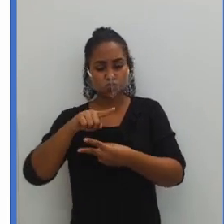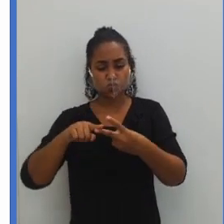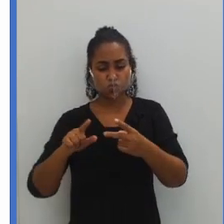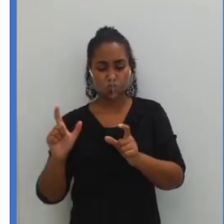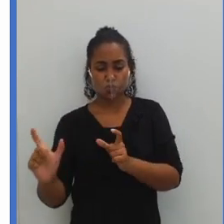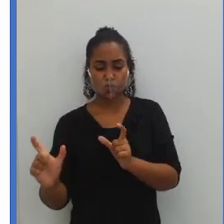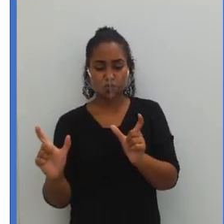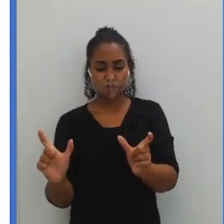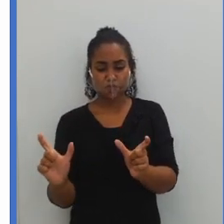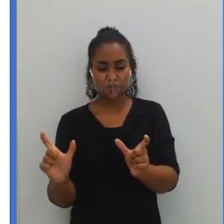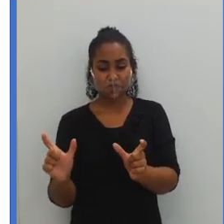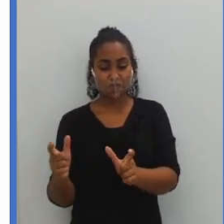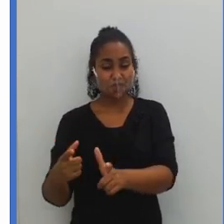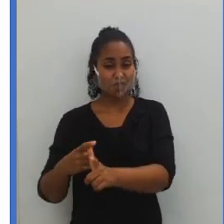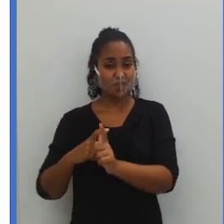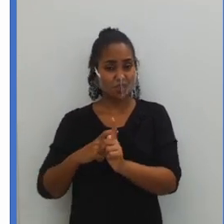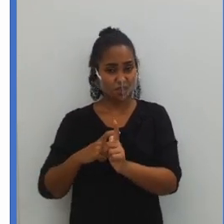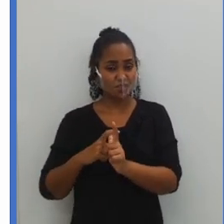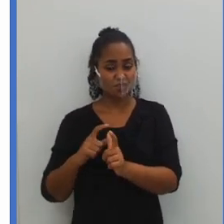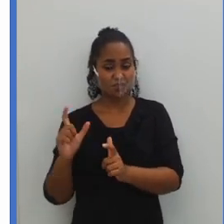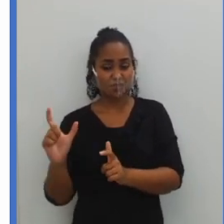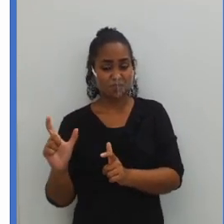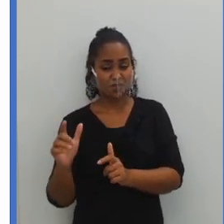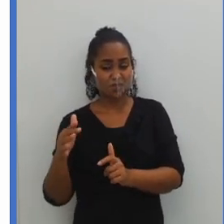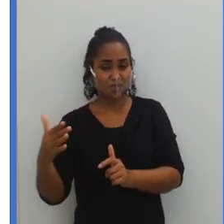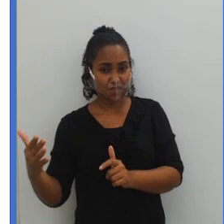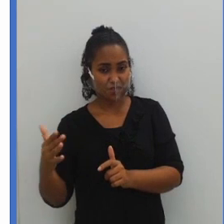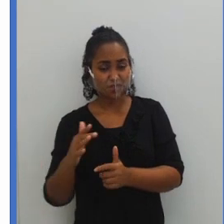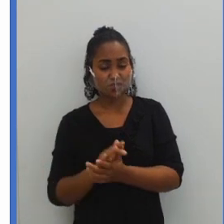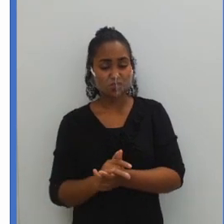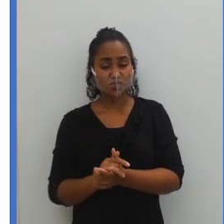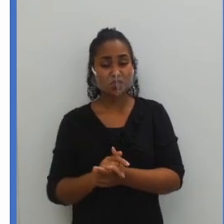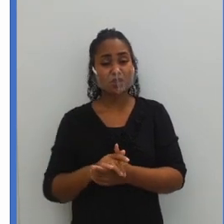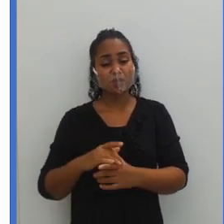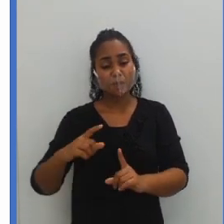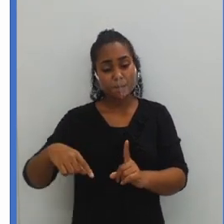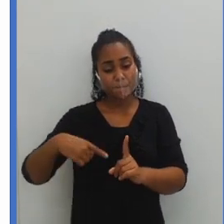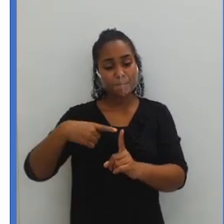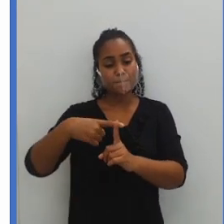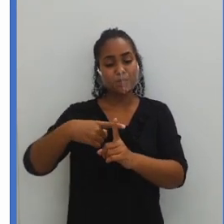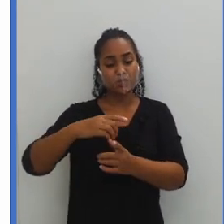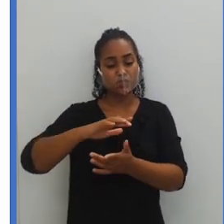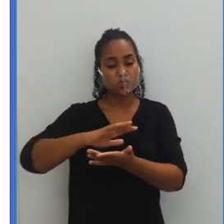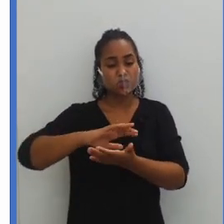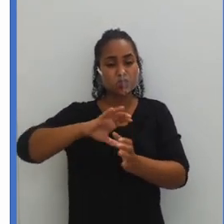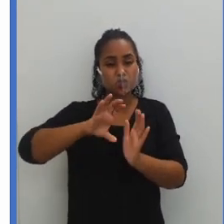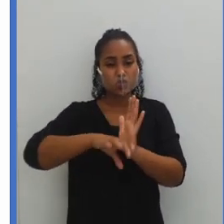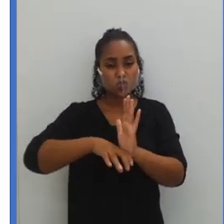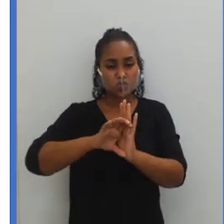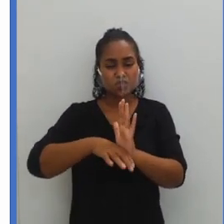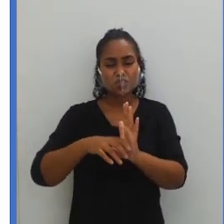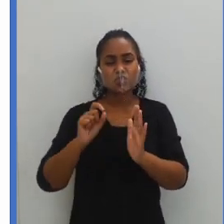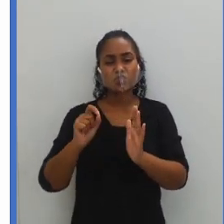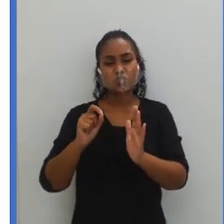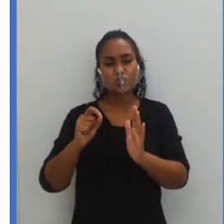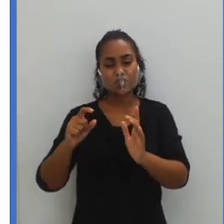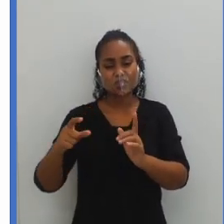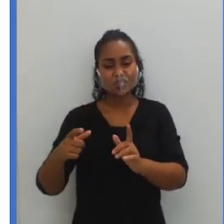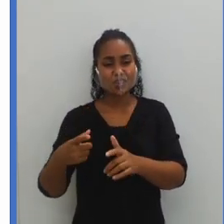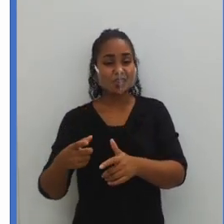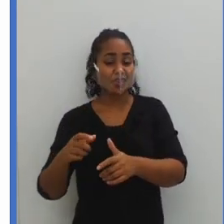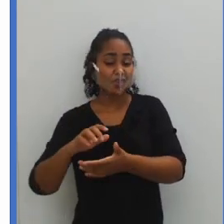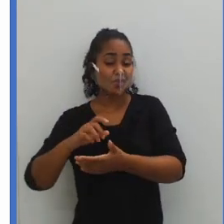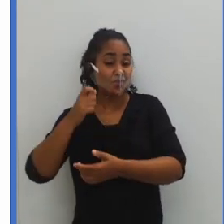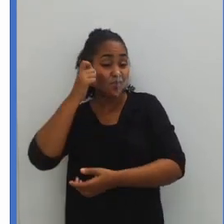por duas palavrinhas. O prefixo pré, mais a palavra conceito, ou seja, um conceito